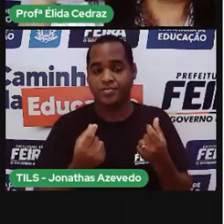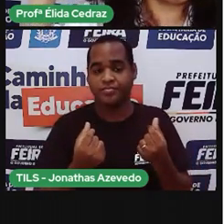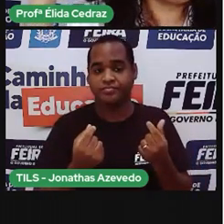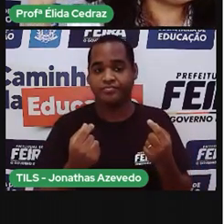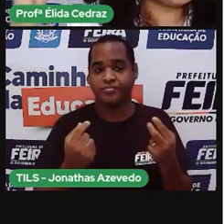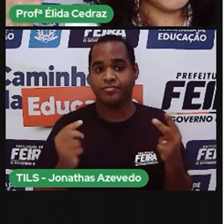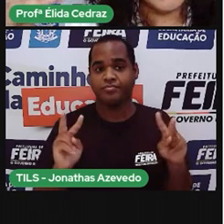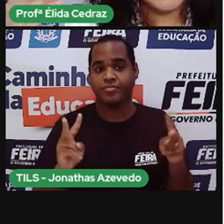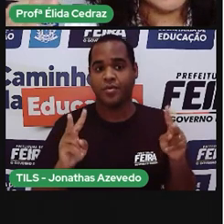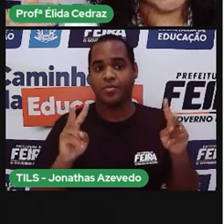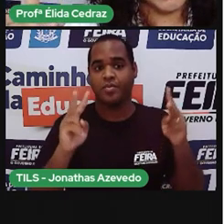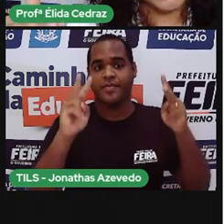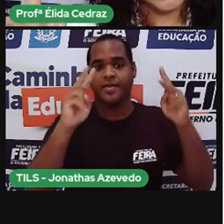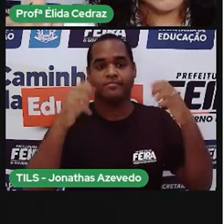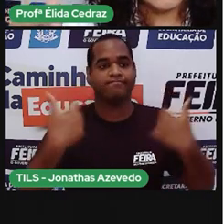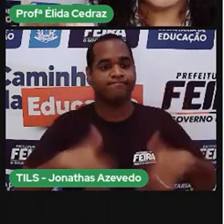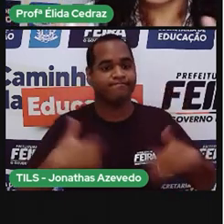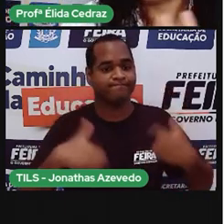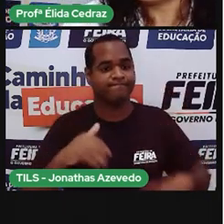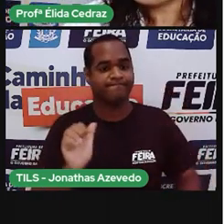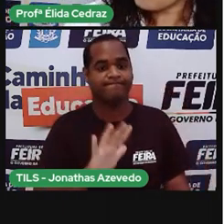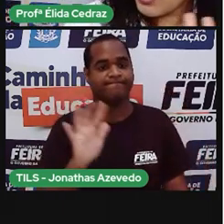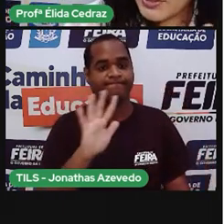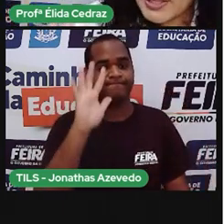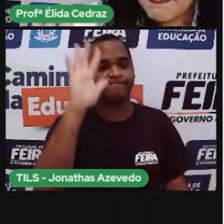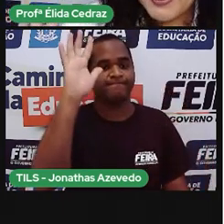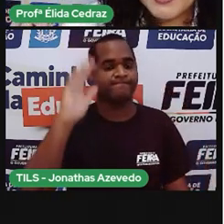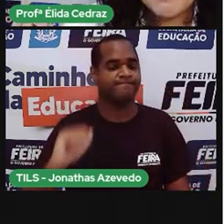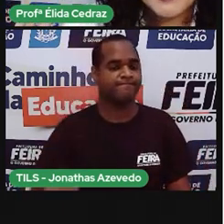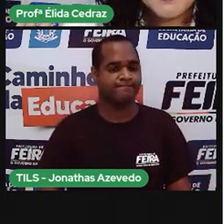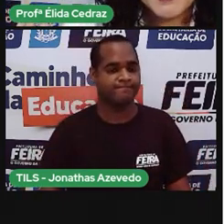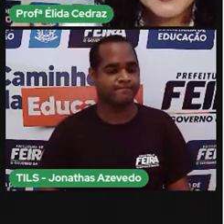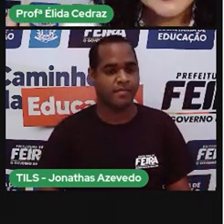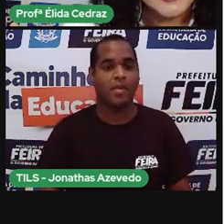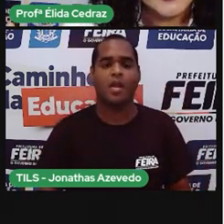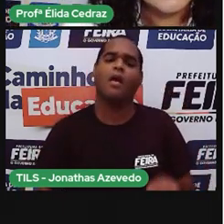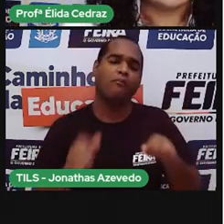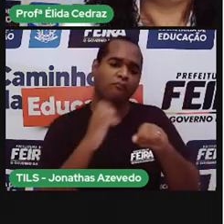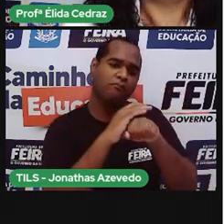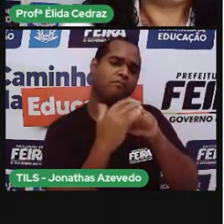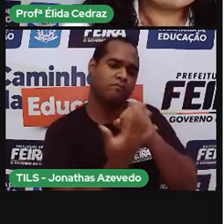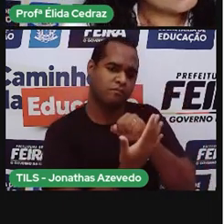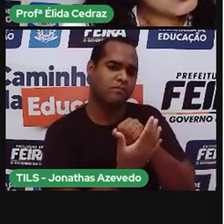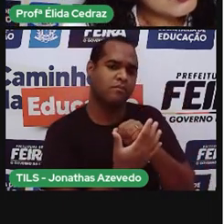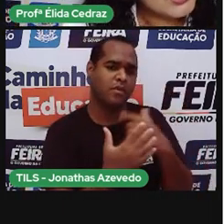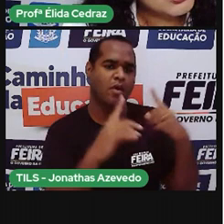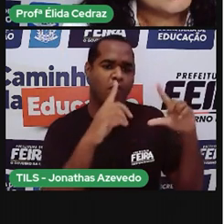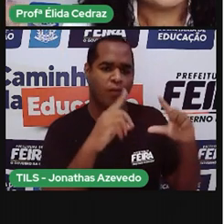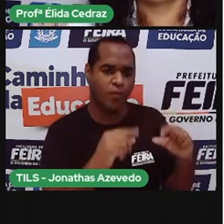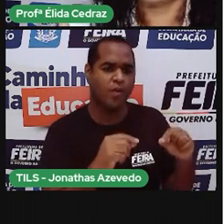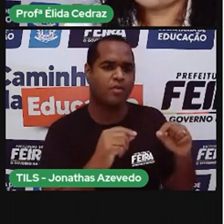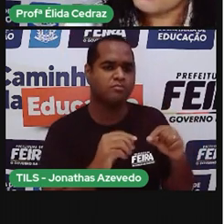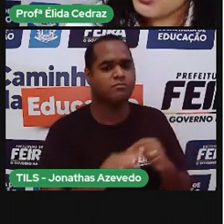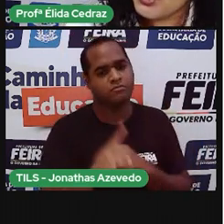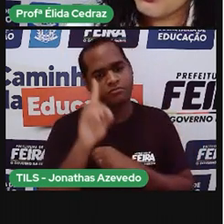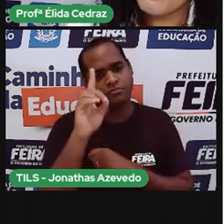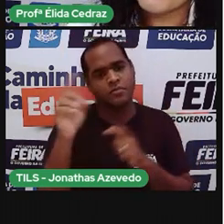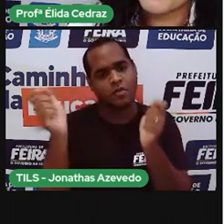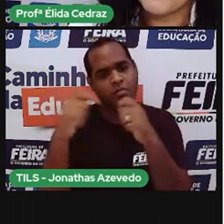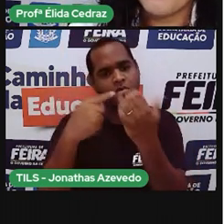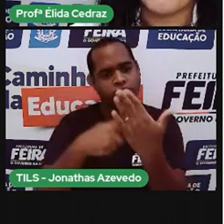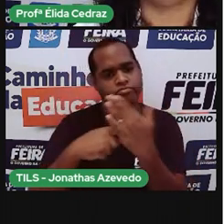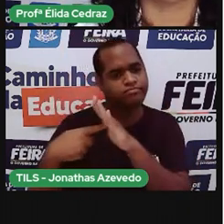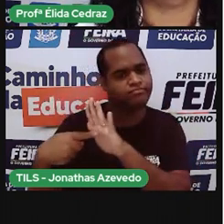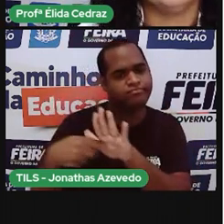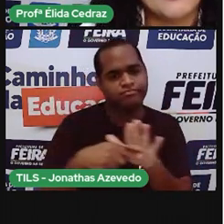alimentos estão muito lá em cima. Quando essa pandemia passar, que Deus nos ajude, que tudo